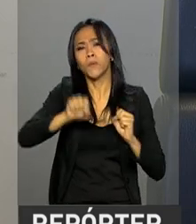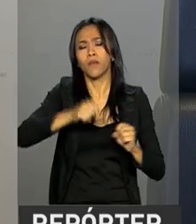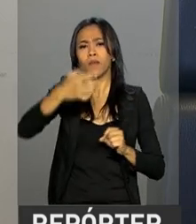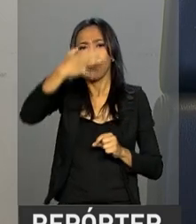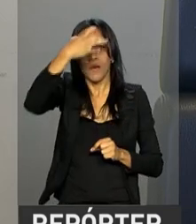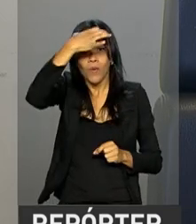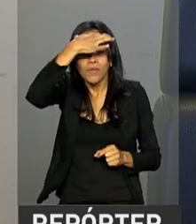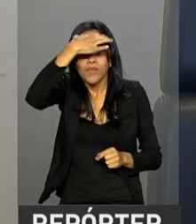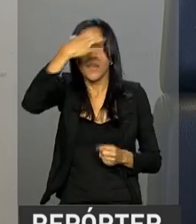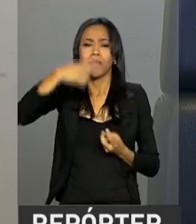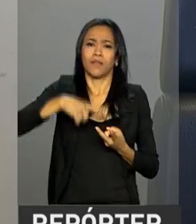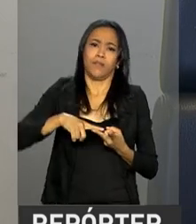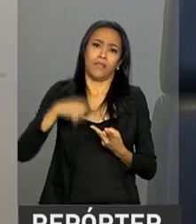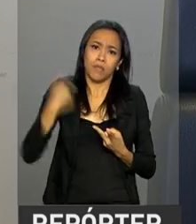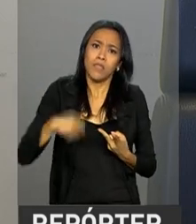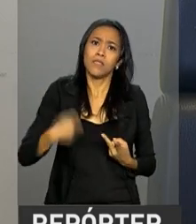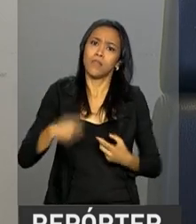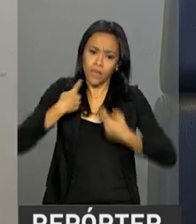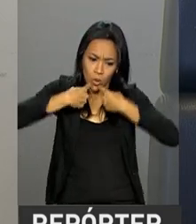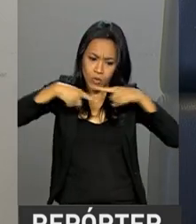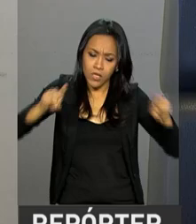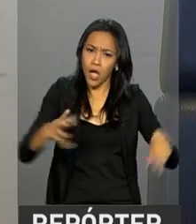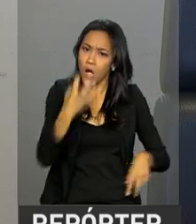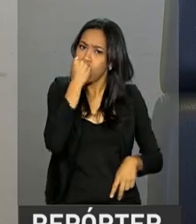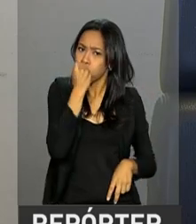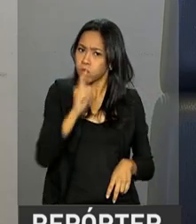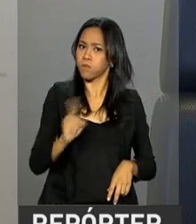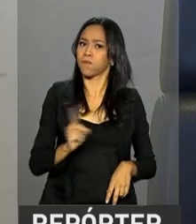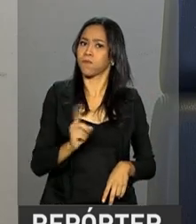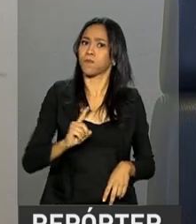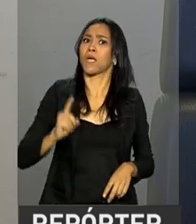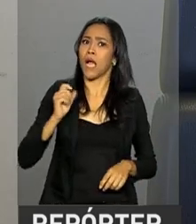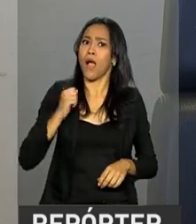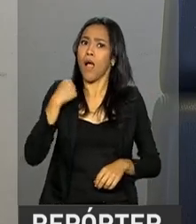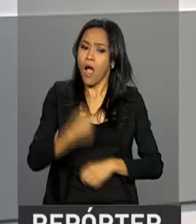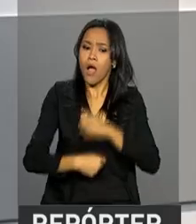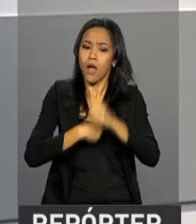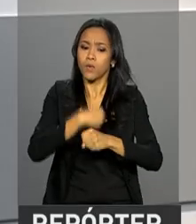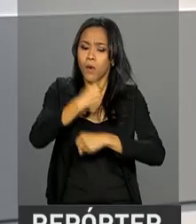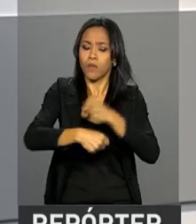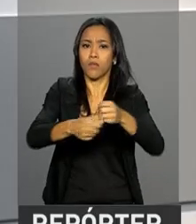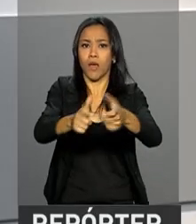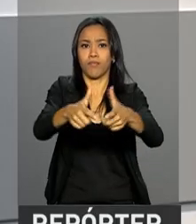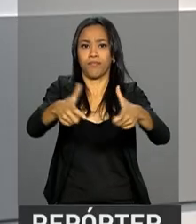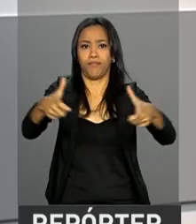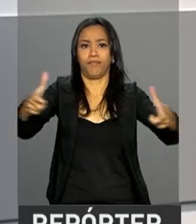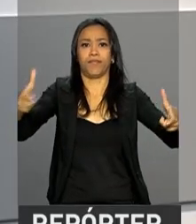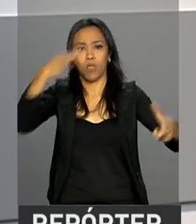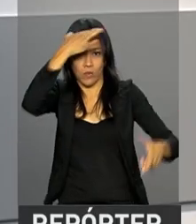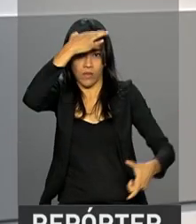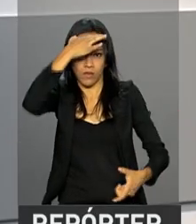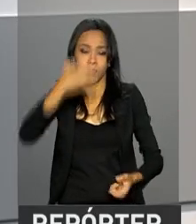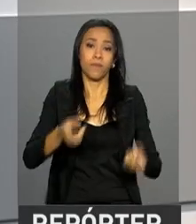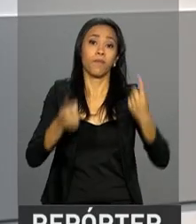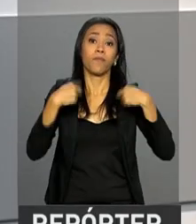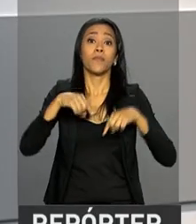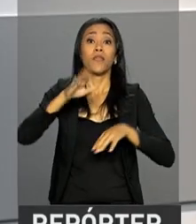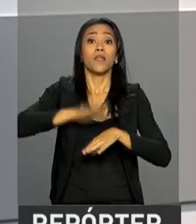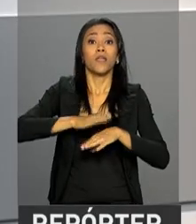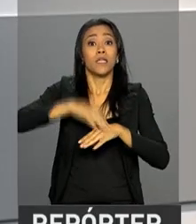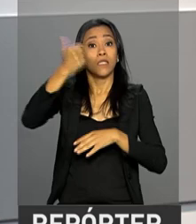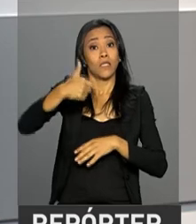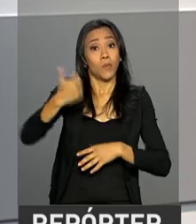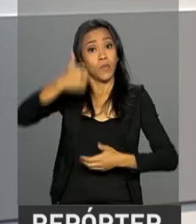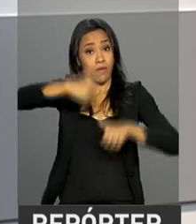tem que se dê no tem que se denunciar ela está crescendo ano a ano e olhem segundo lugar no balanço das